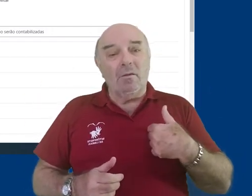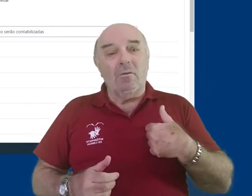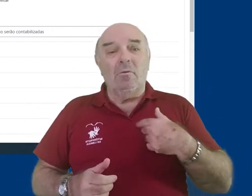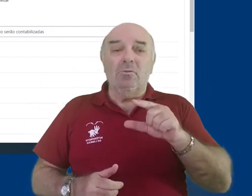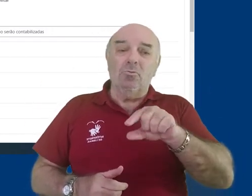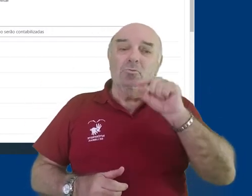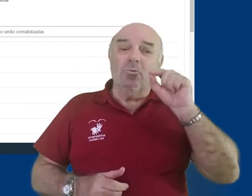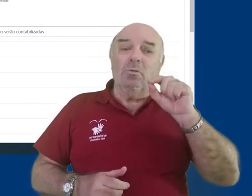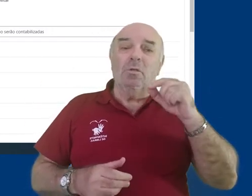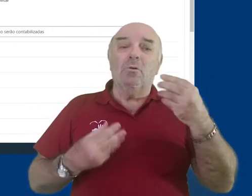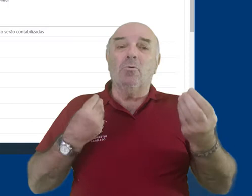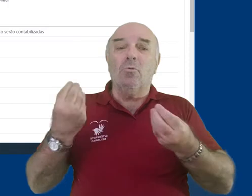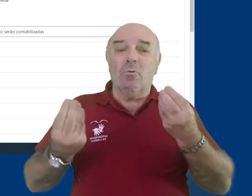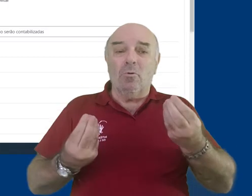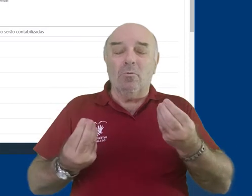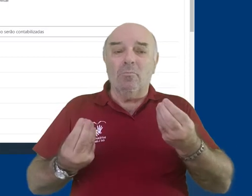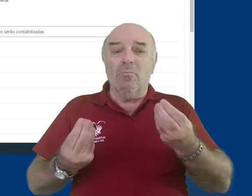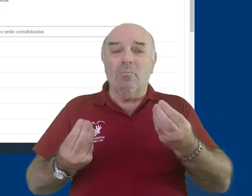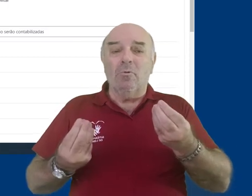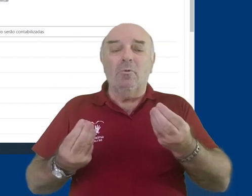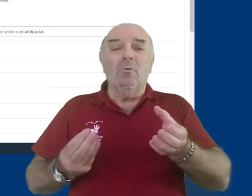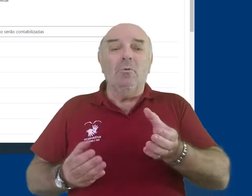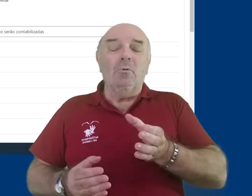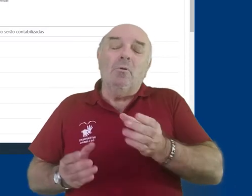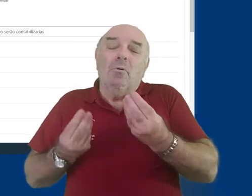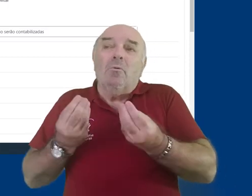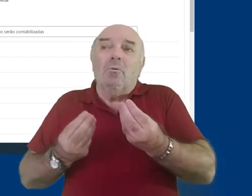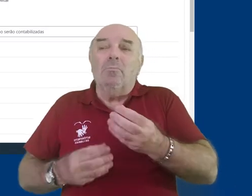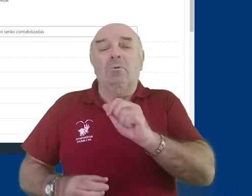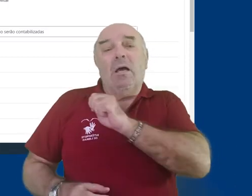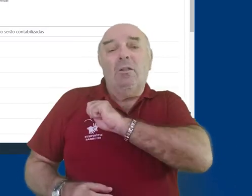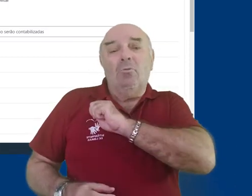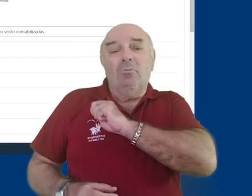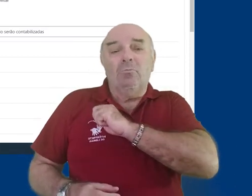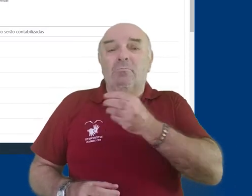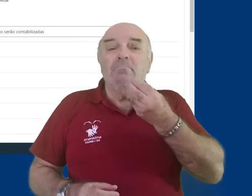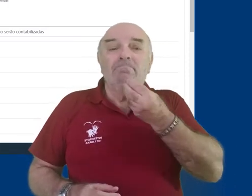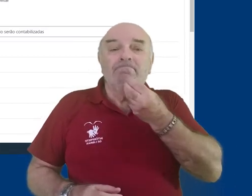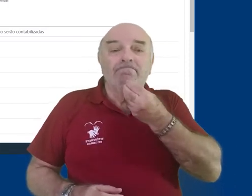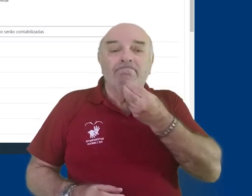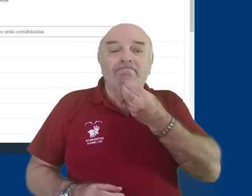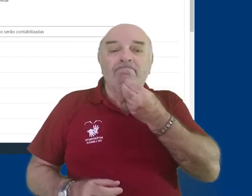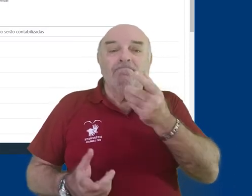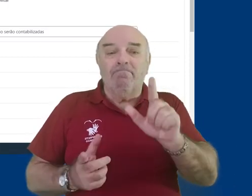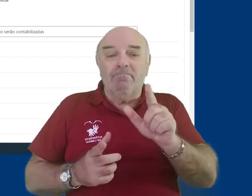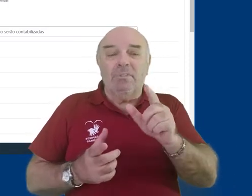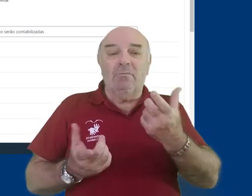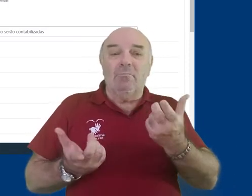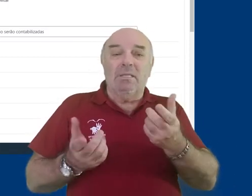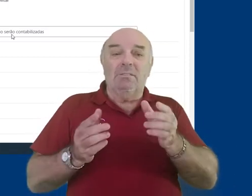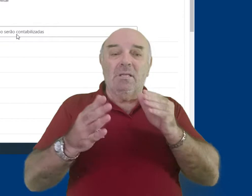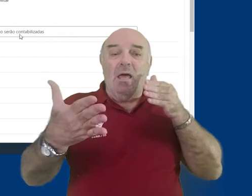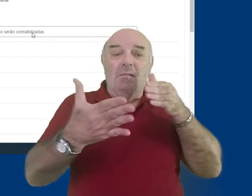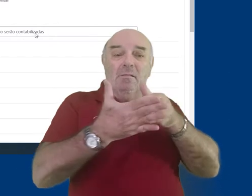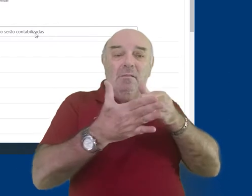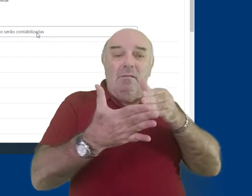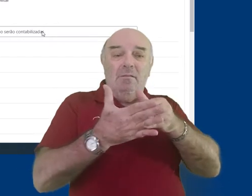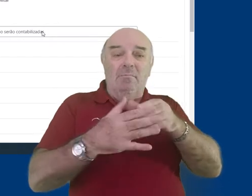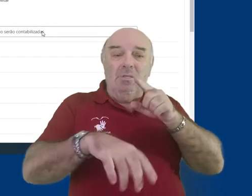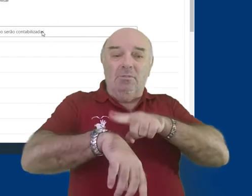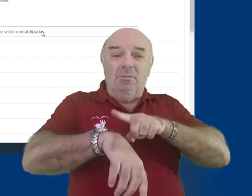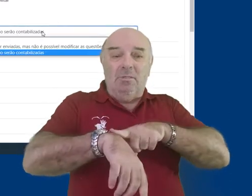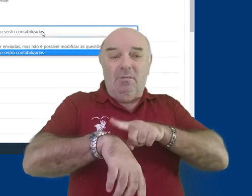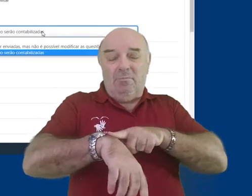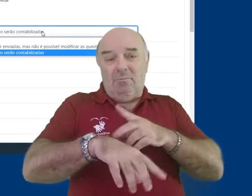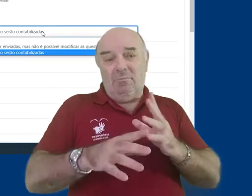o comportamento durante uma tentativa de um estudante. Nesse caso, tentativas devem ser submetidas antes que o tempo expire ou